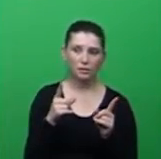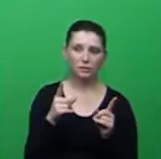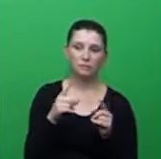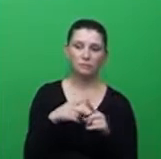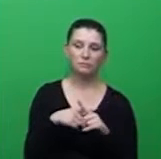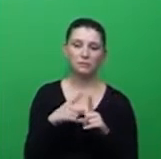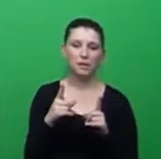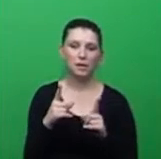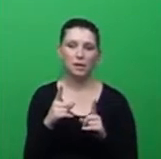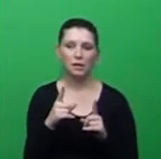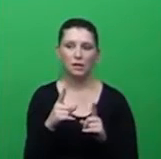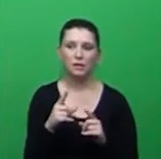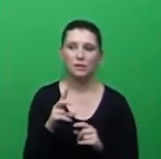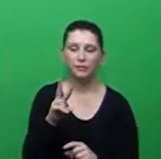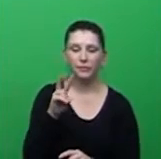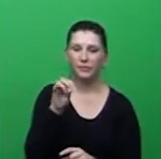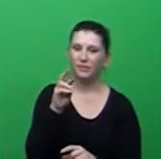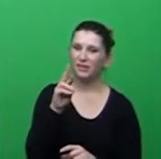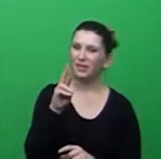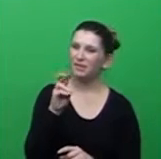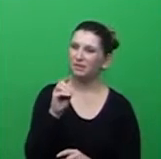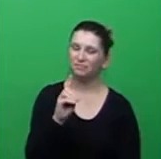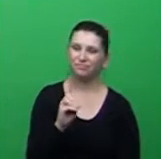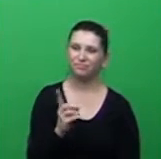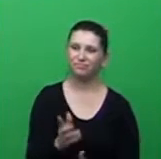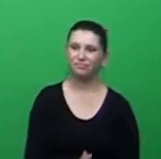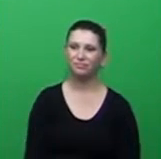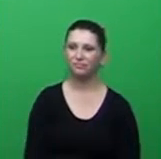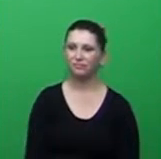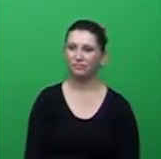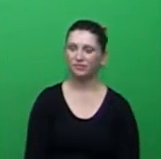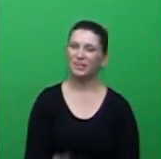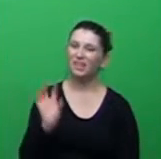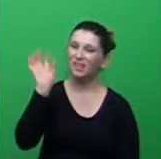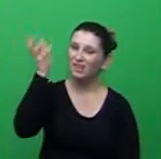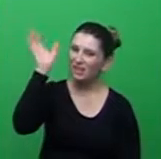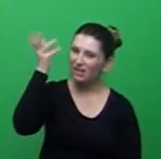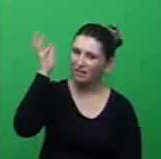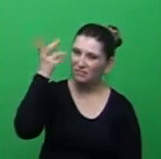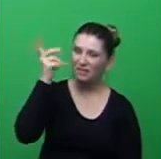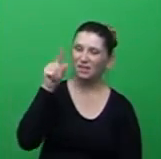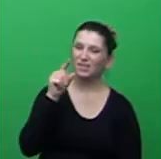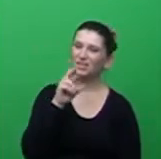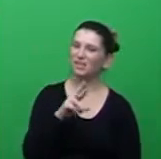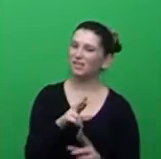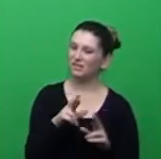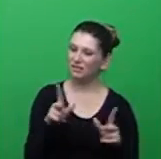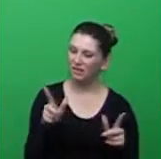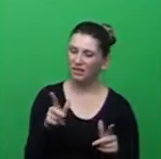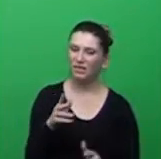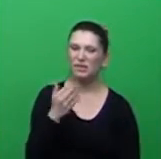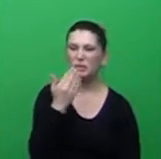aquela carrocinha e recolhe. Né? Mas quando tem lâmpada, tem lixo orgânico, enfim,